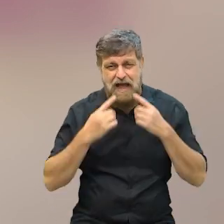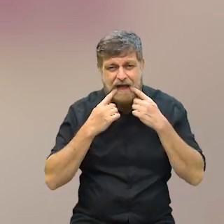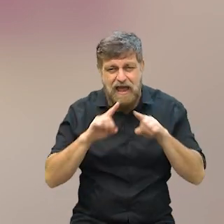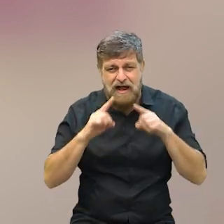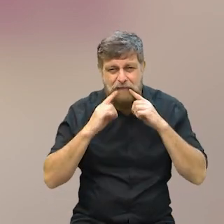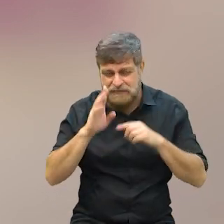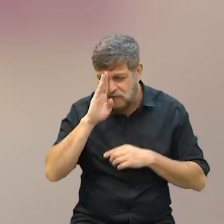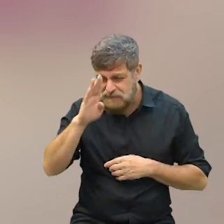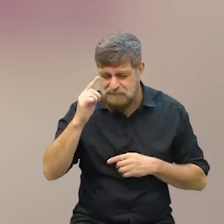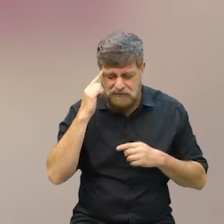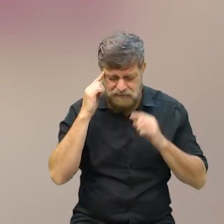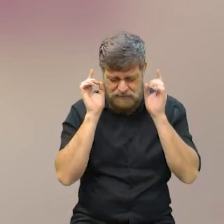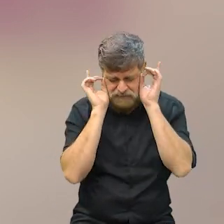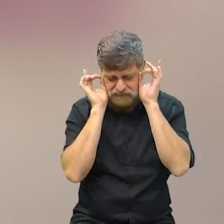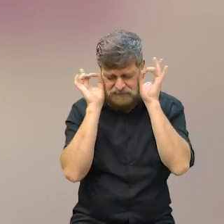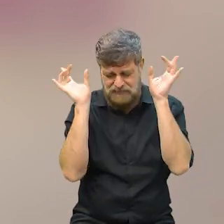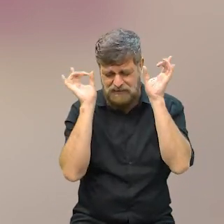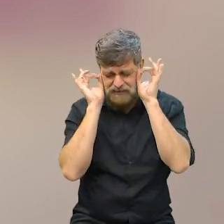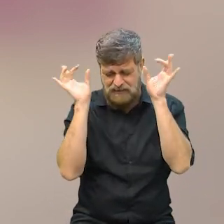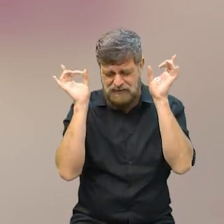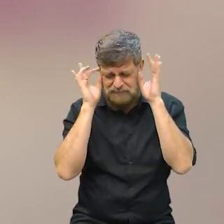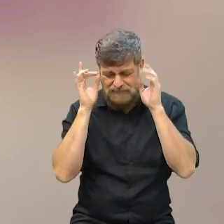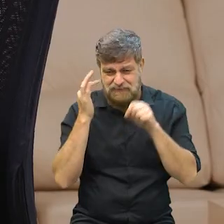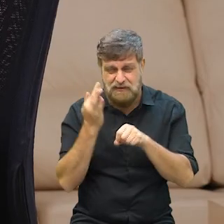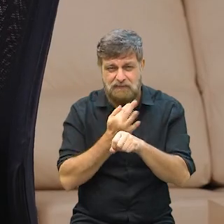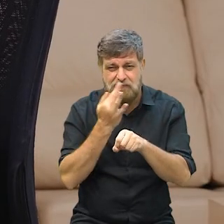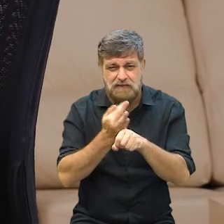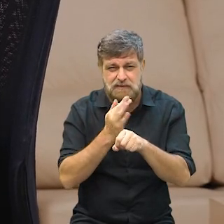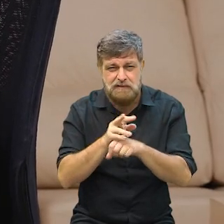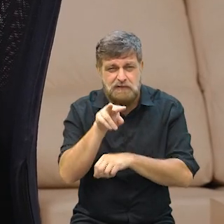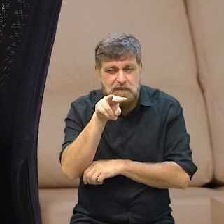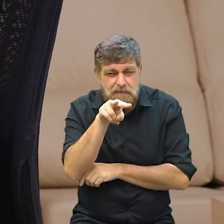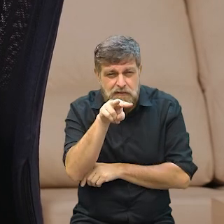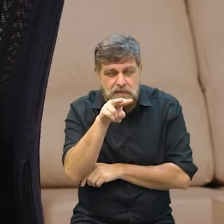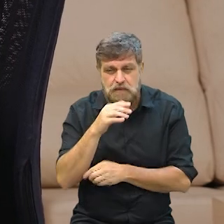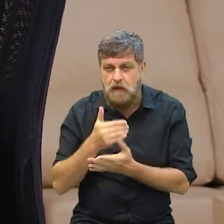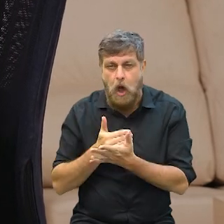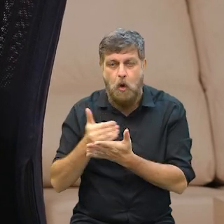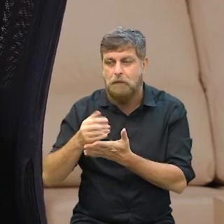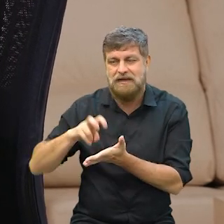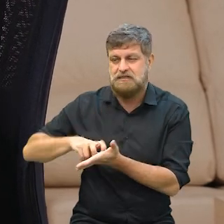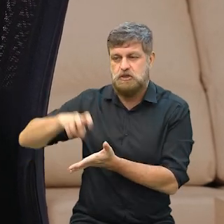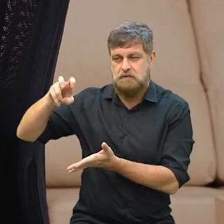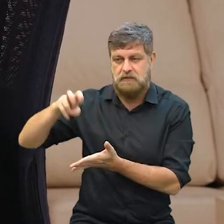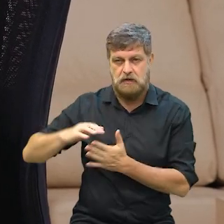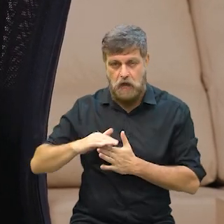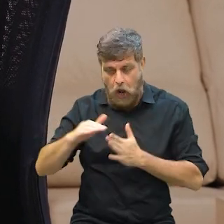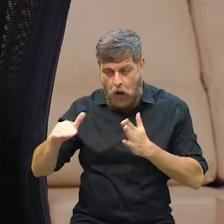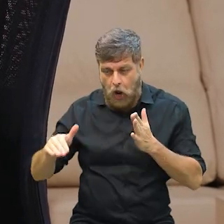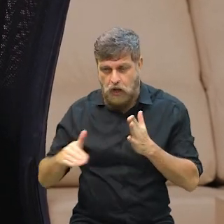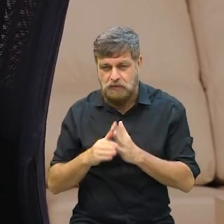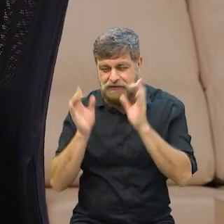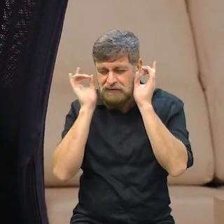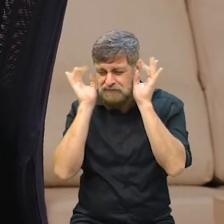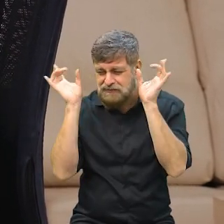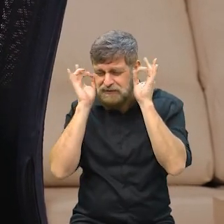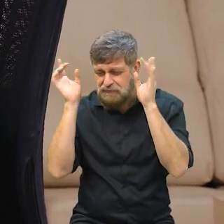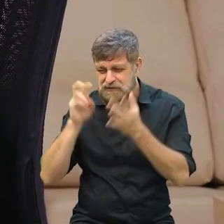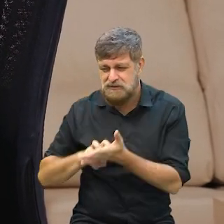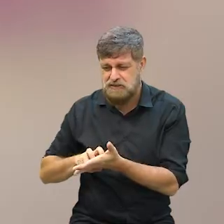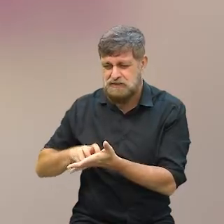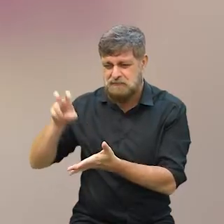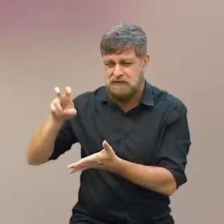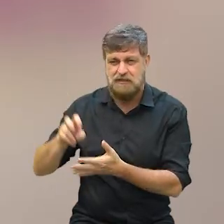queixa, né, é dor de cabeça, né, ao esforço. Não é uma dor de cabeça que inicia pela manhã. Toda dor de cabeça que inicia pela